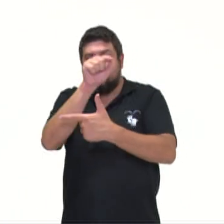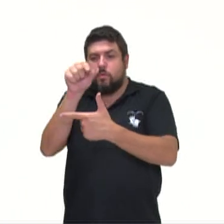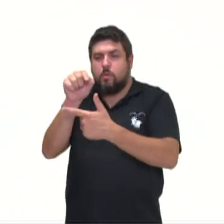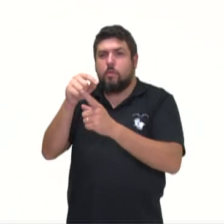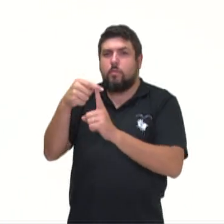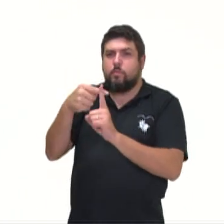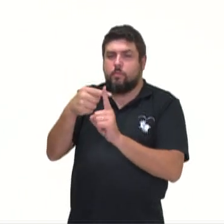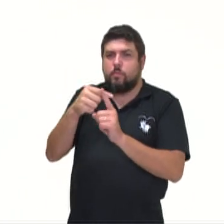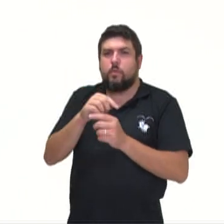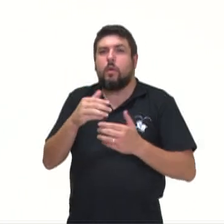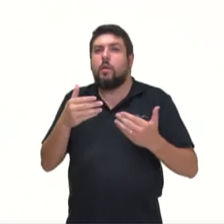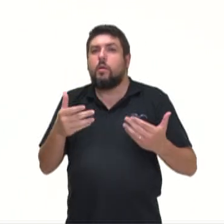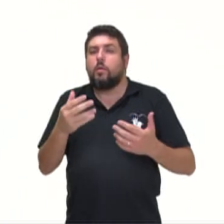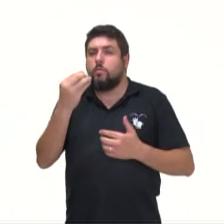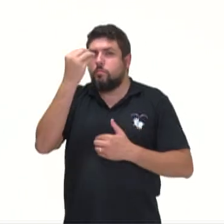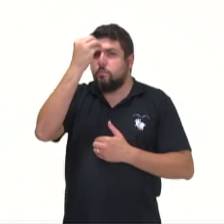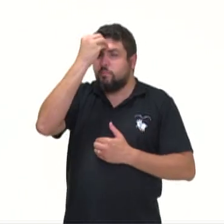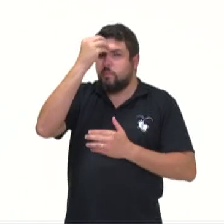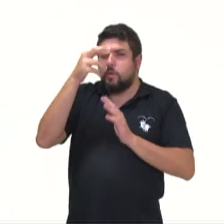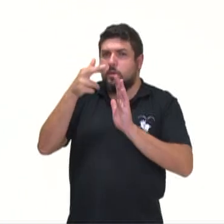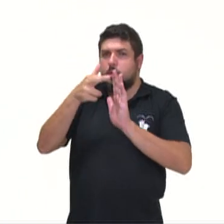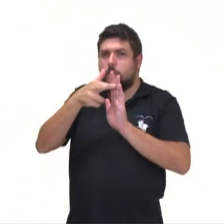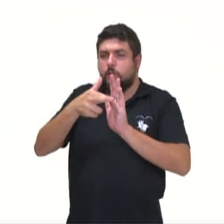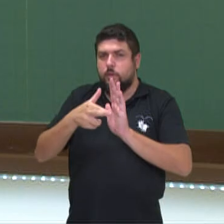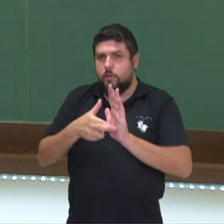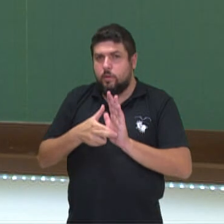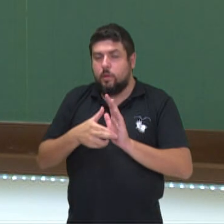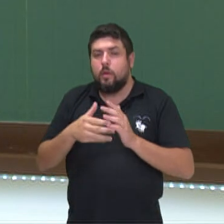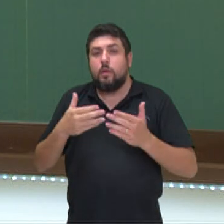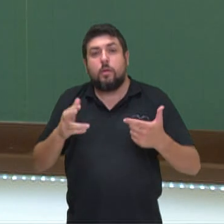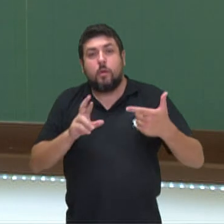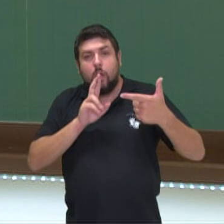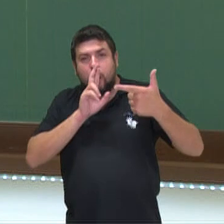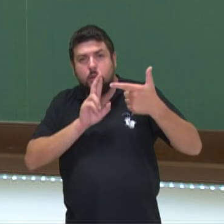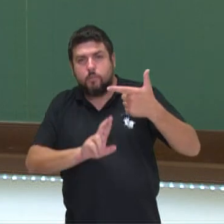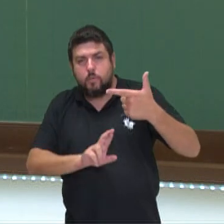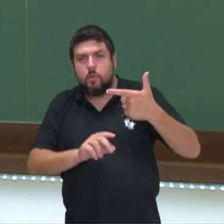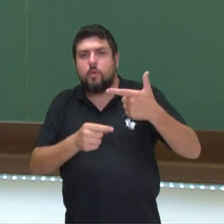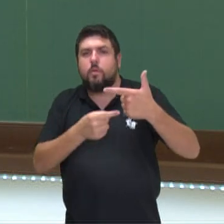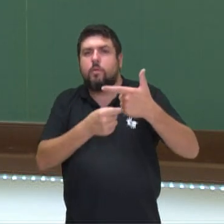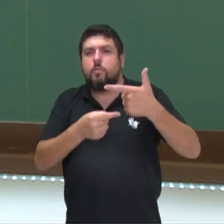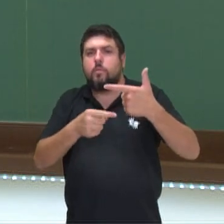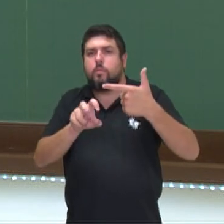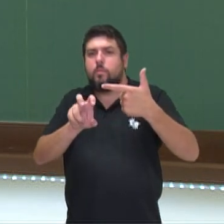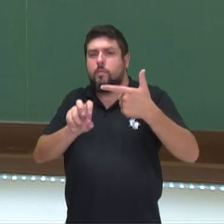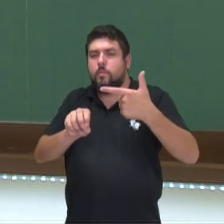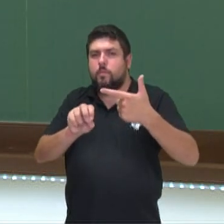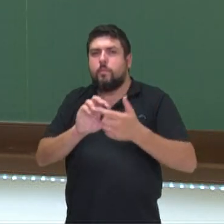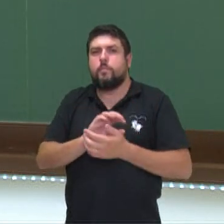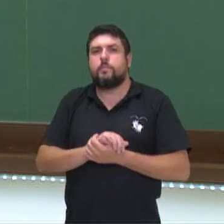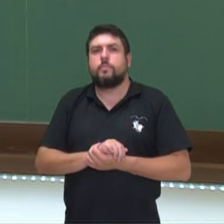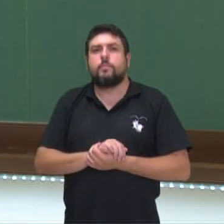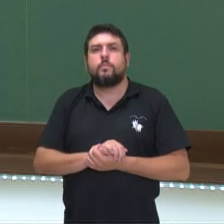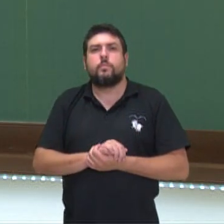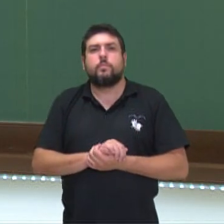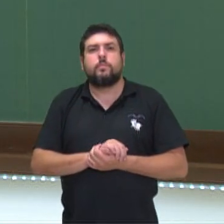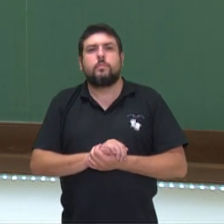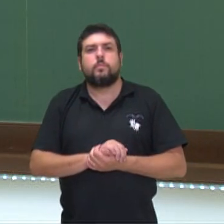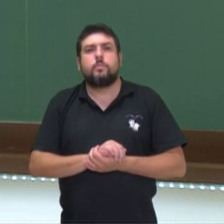na verdade, o resultado dessa divisão será menos 50. Então, a professora